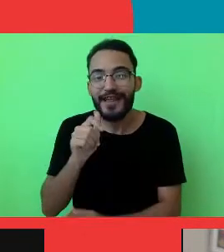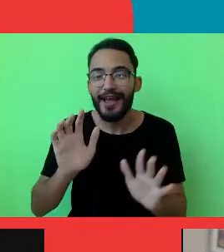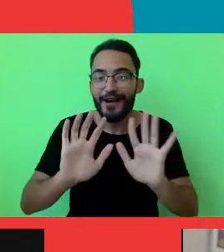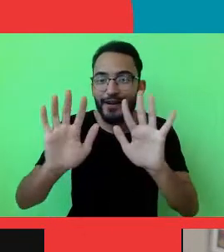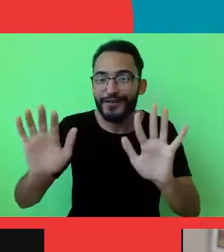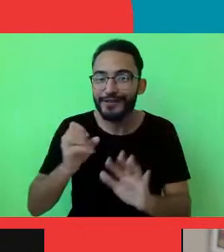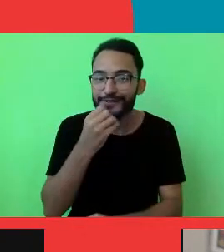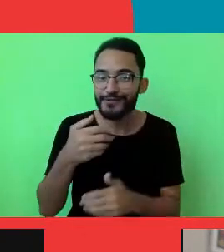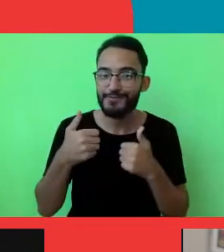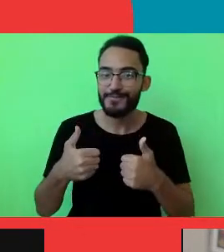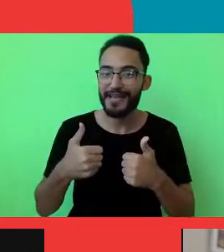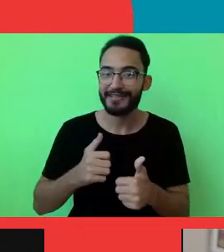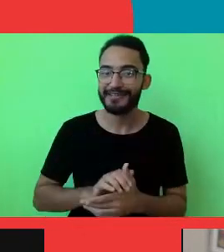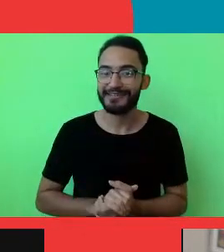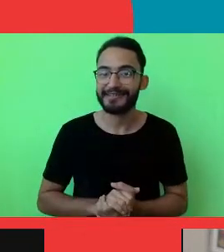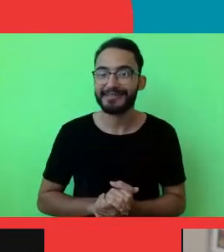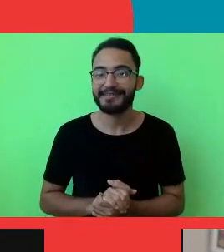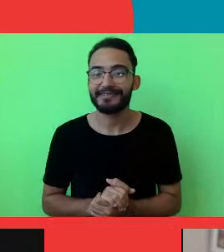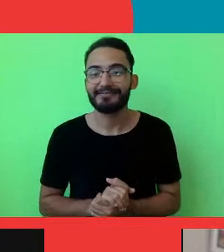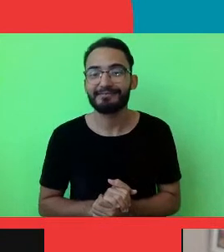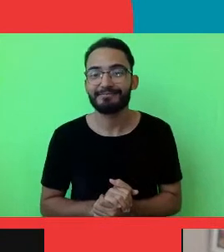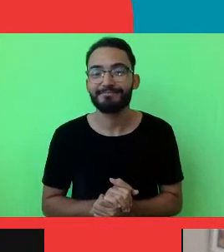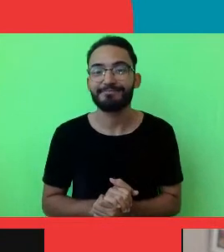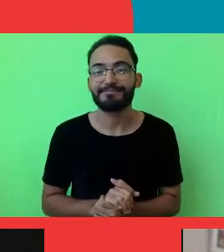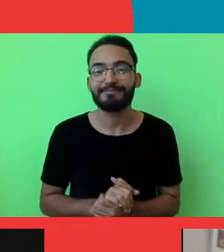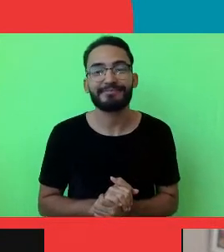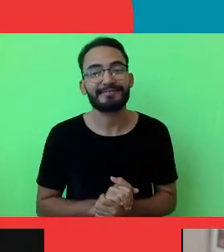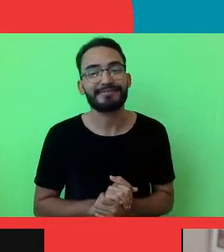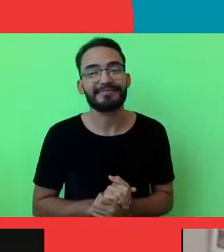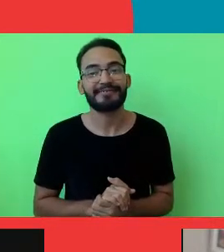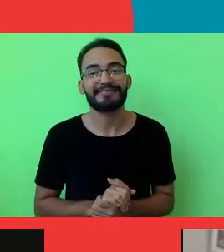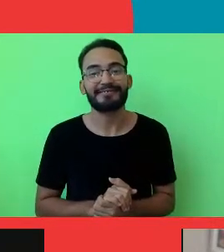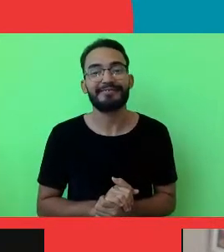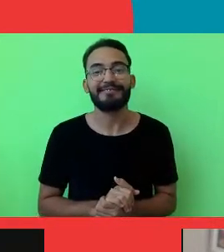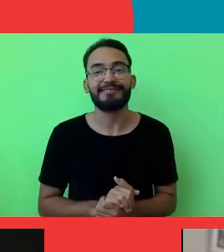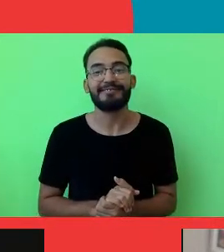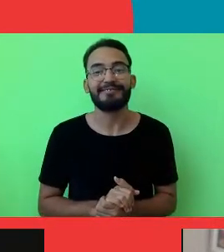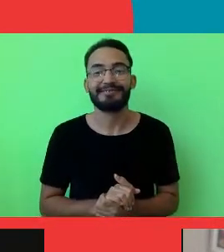bem? Tudo ótimo. Olá.